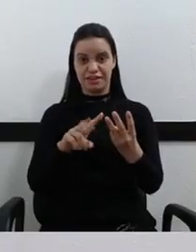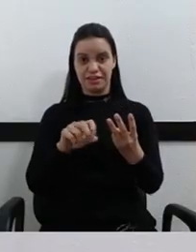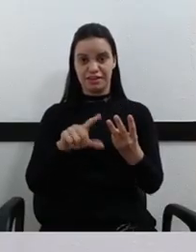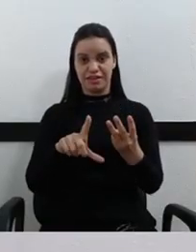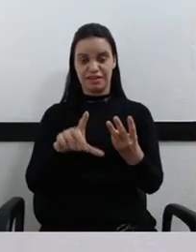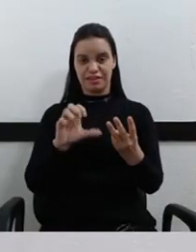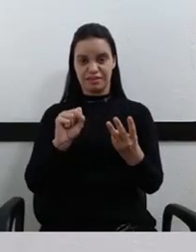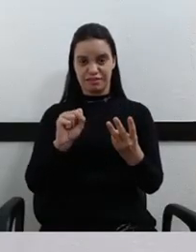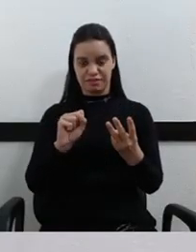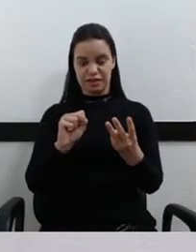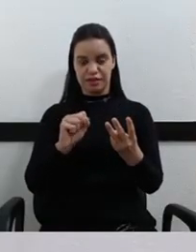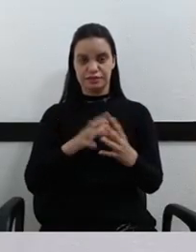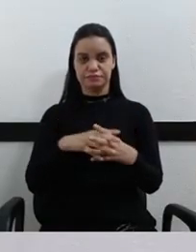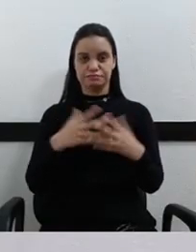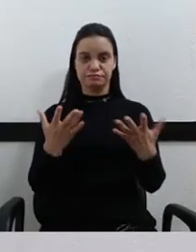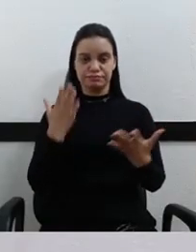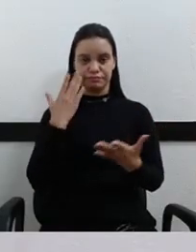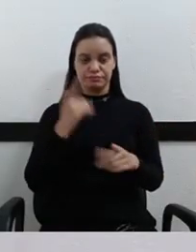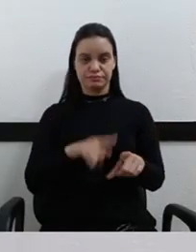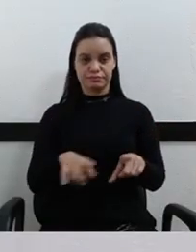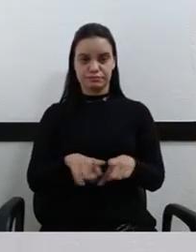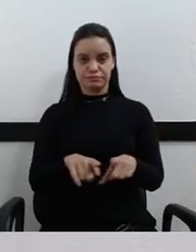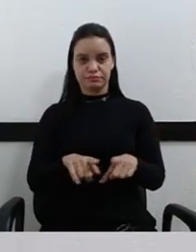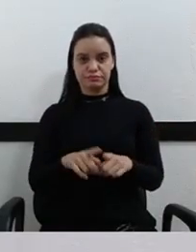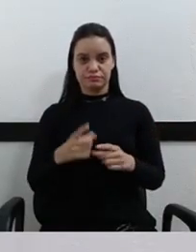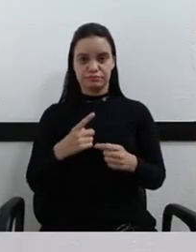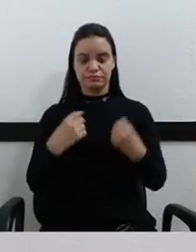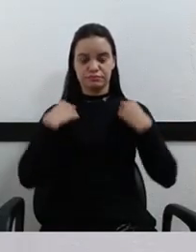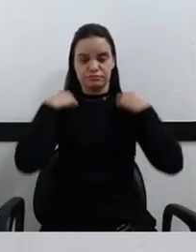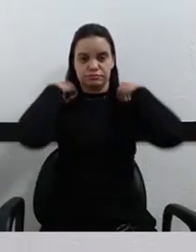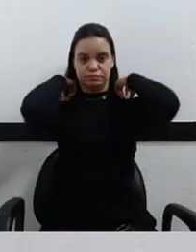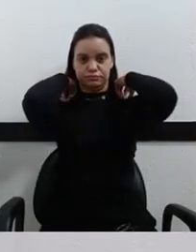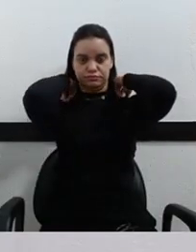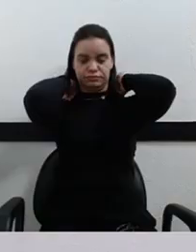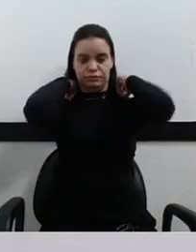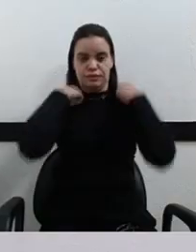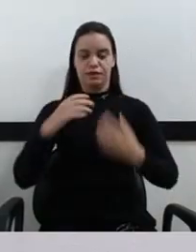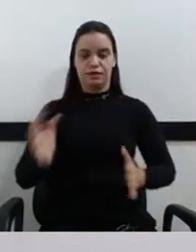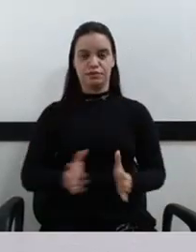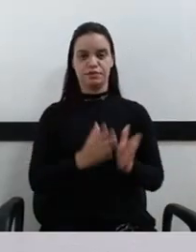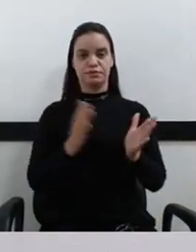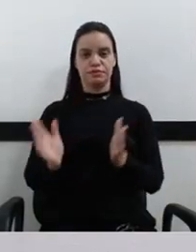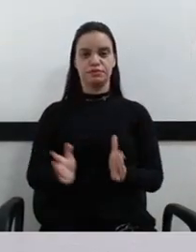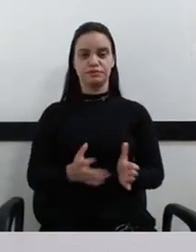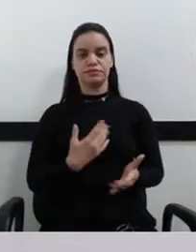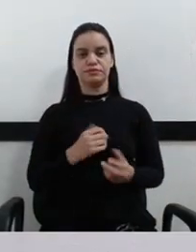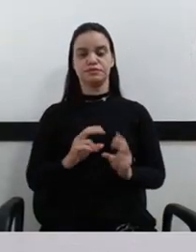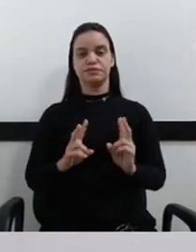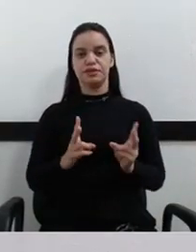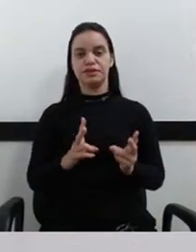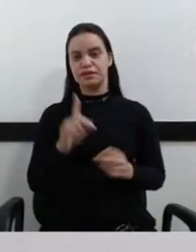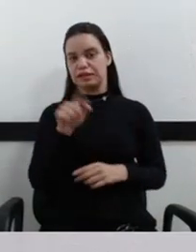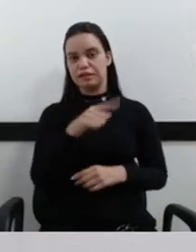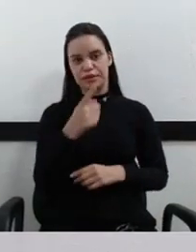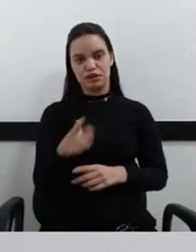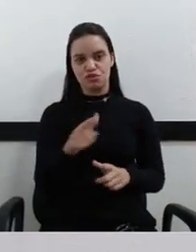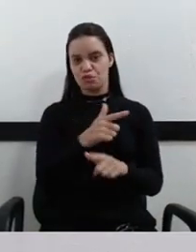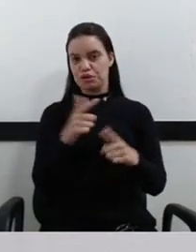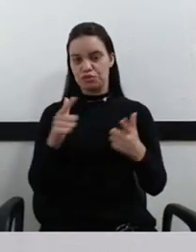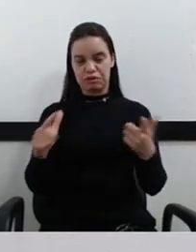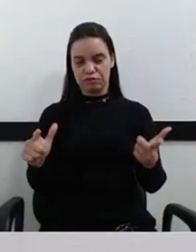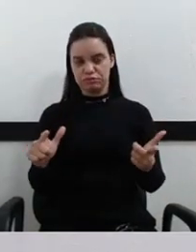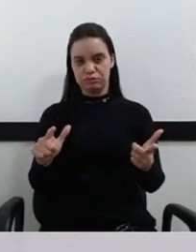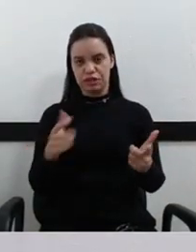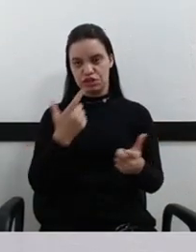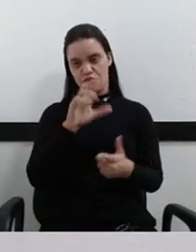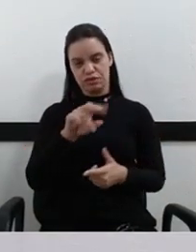remanescentes do Núcleo Especializado, considerando a certidão juntada ao processo pelo Conselho, sem prejuízo de eventuais outras vagas